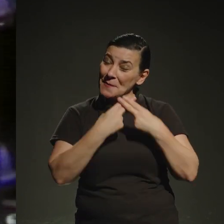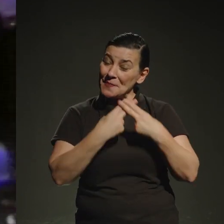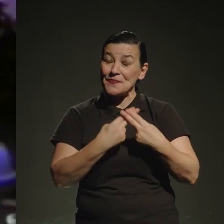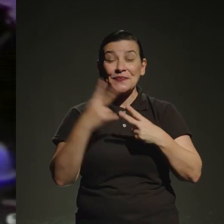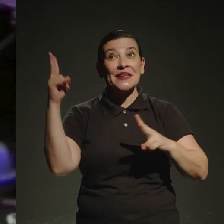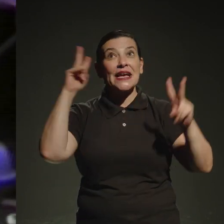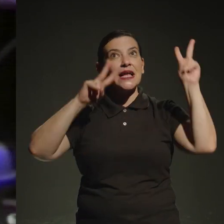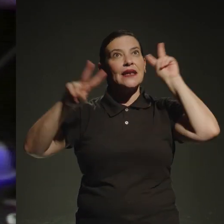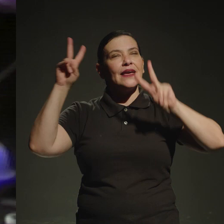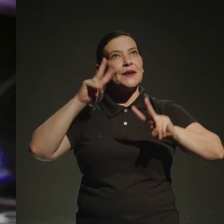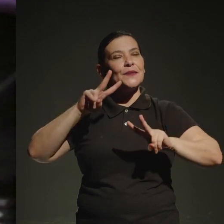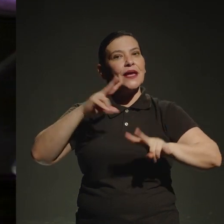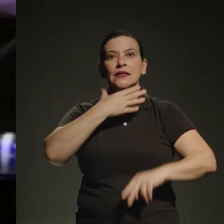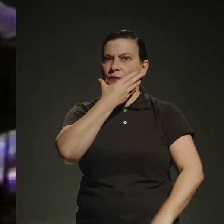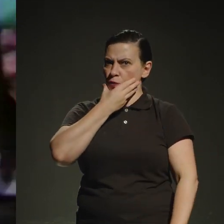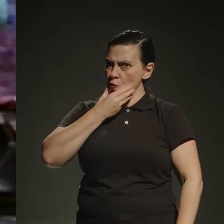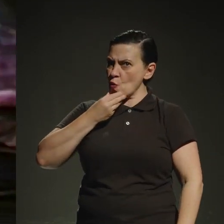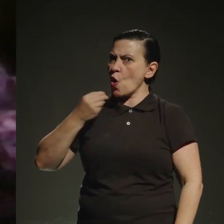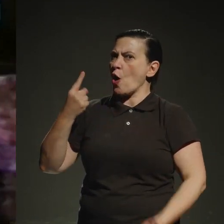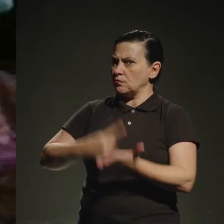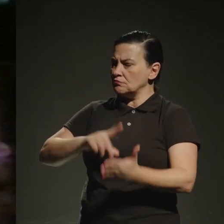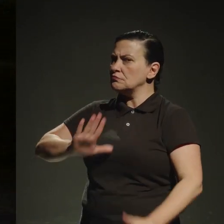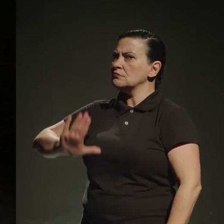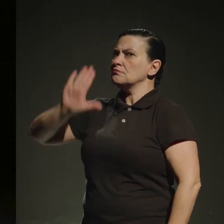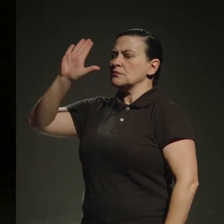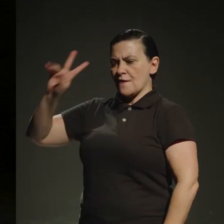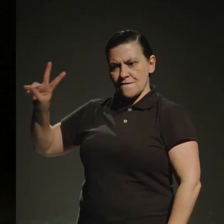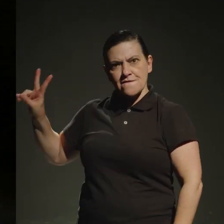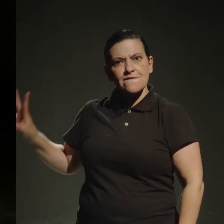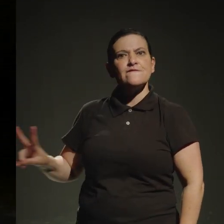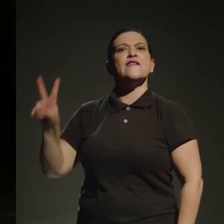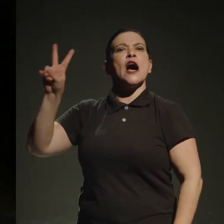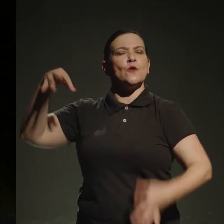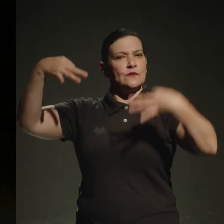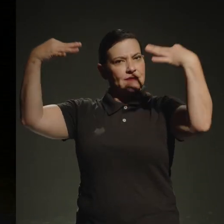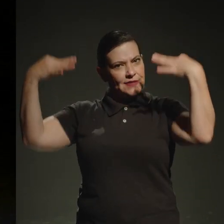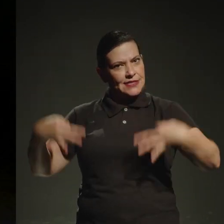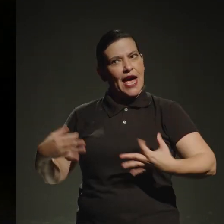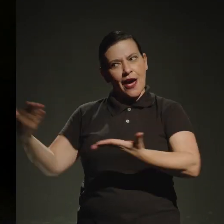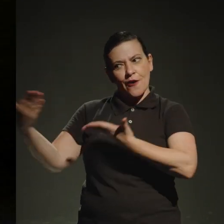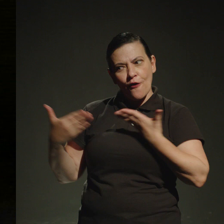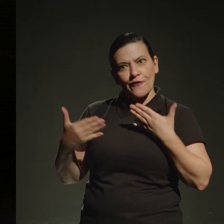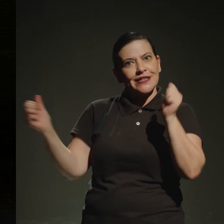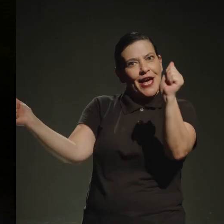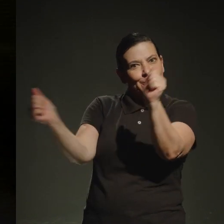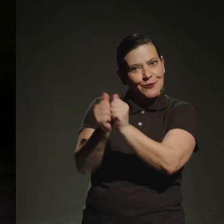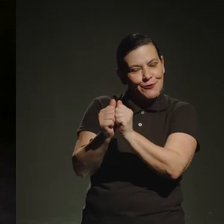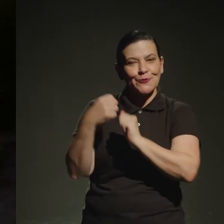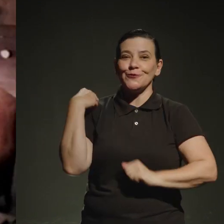que finalmente se introduz a fundamental figura do fiel escudeiro Sancho Panza.